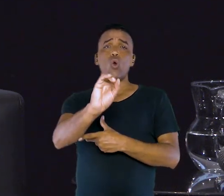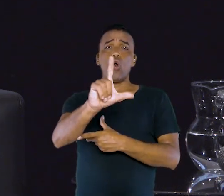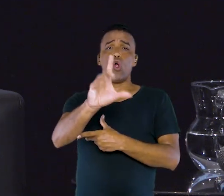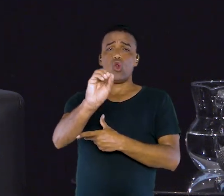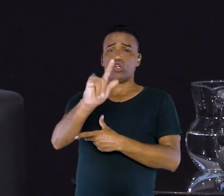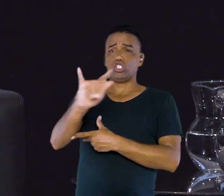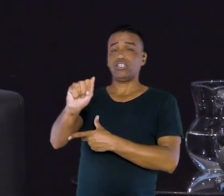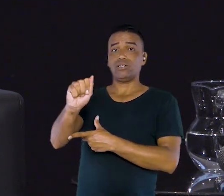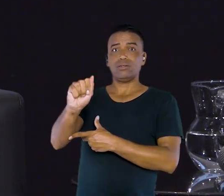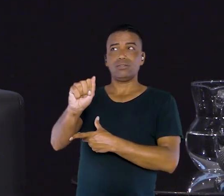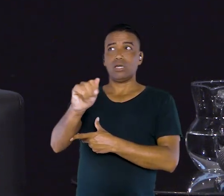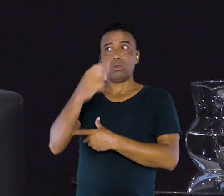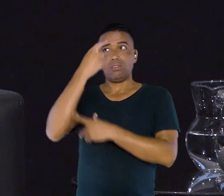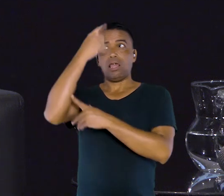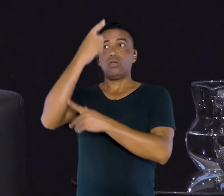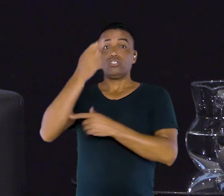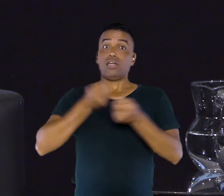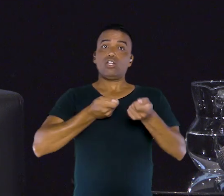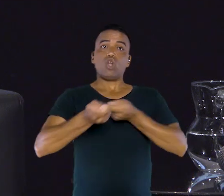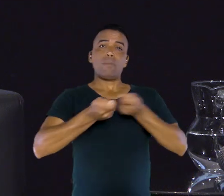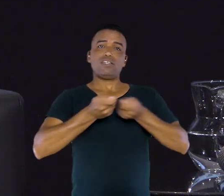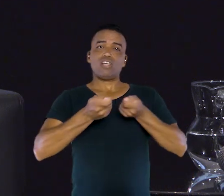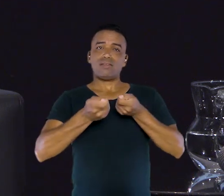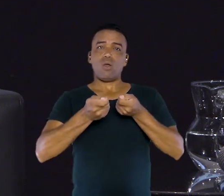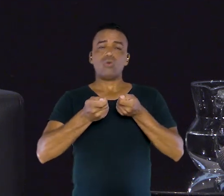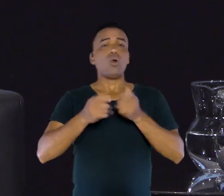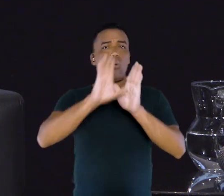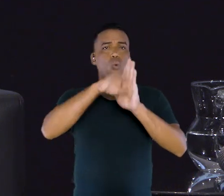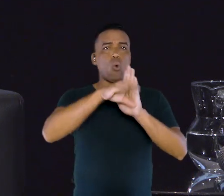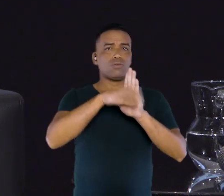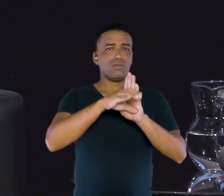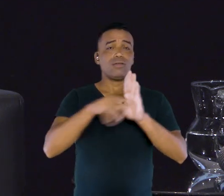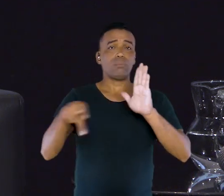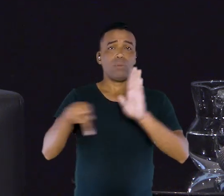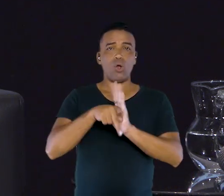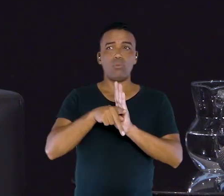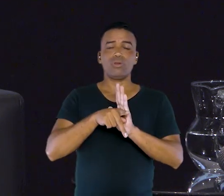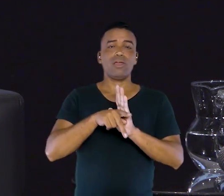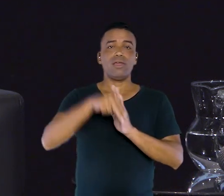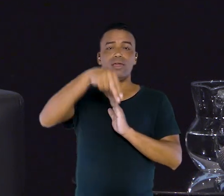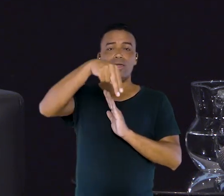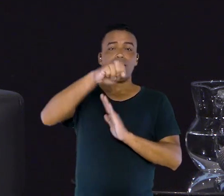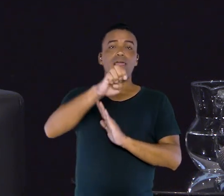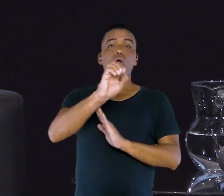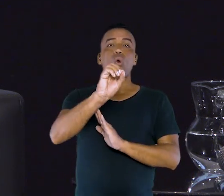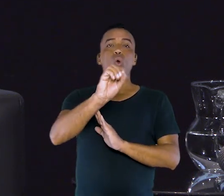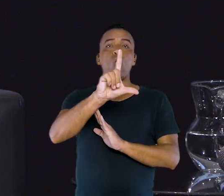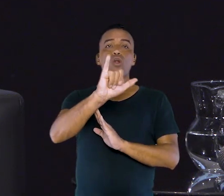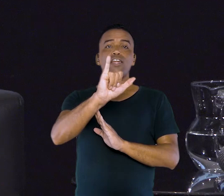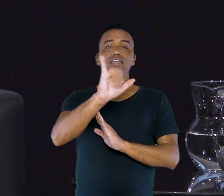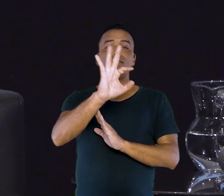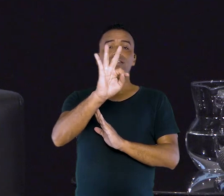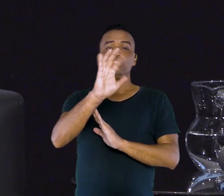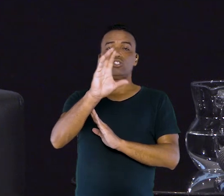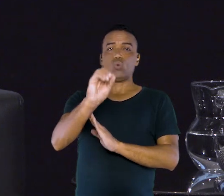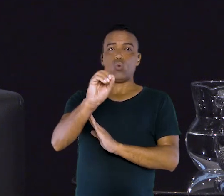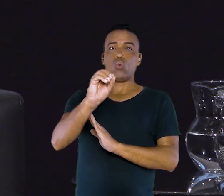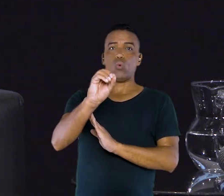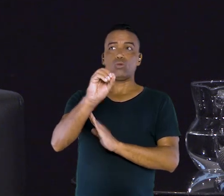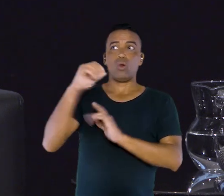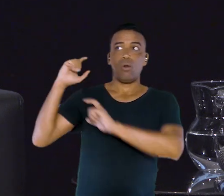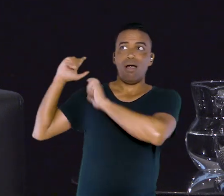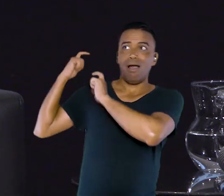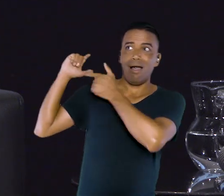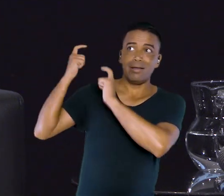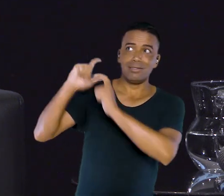do mundo. E um deles é a ideia de domesticação. Tem um conceito clássico da arqueologia que é a ideia do neolítico, né? Que é essa ideia de que